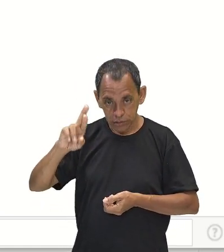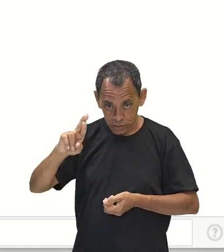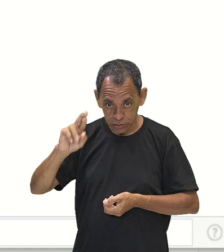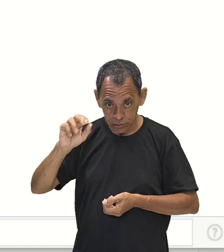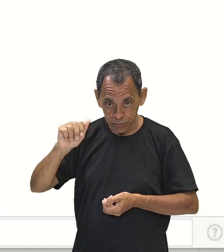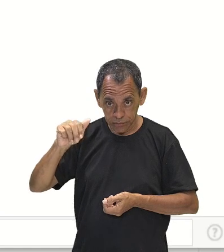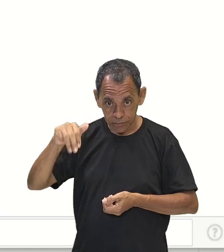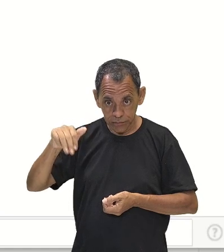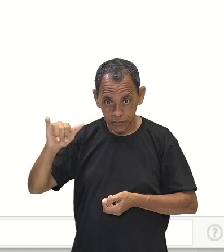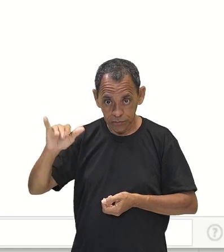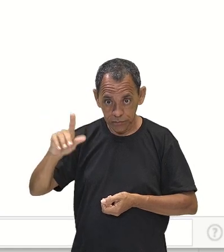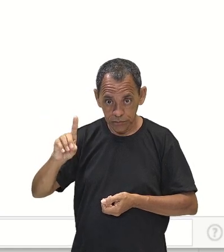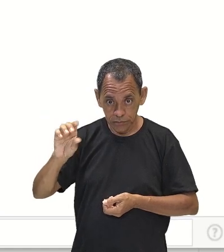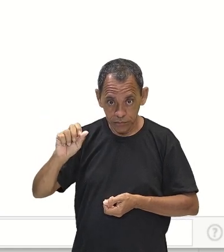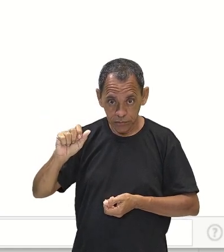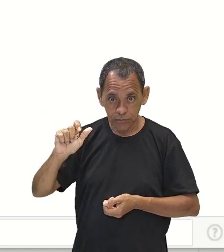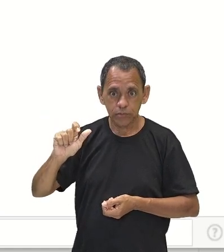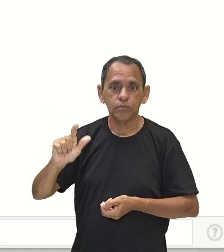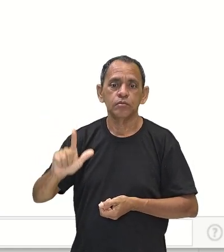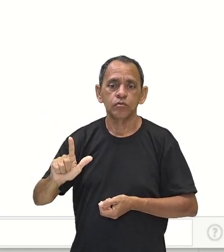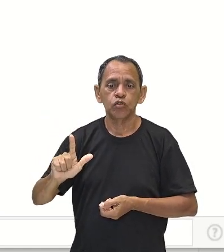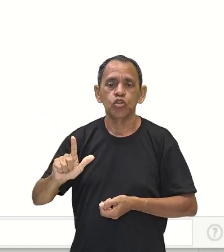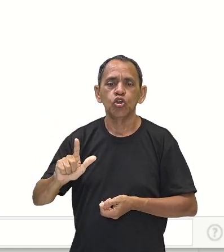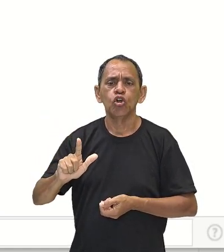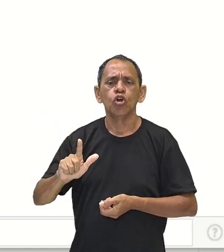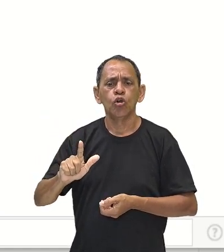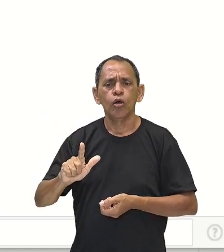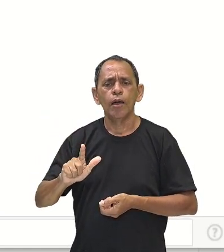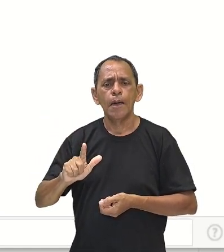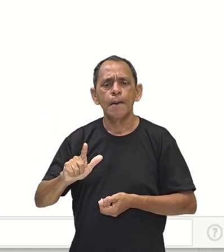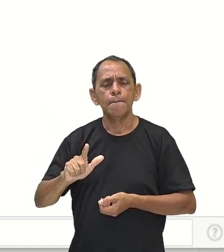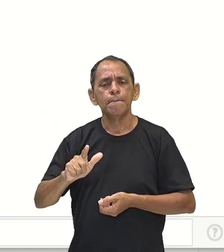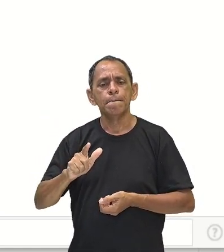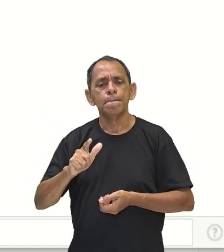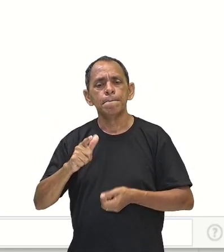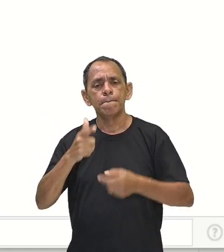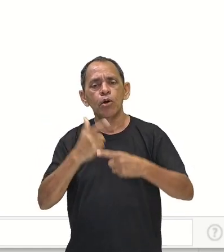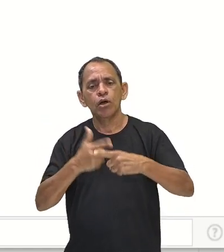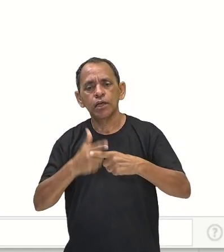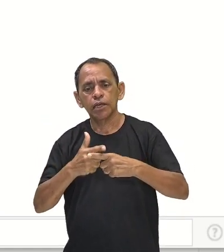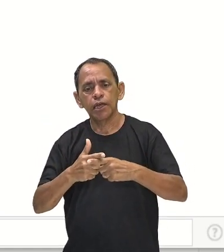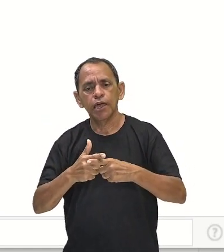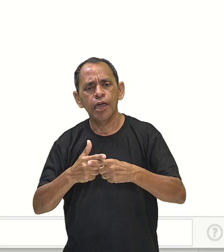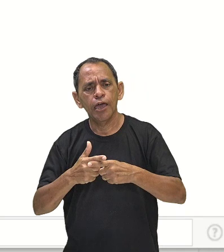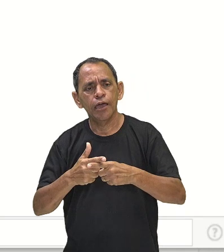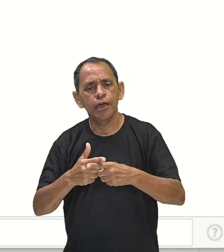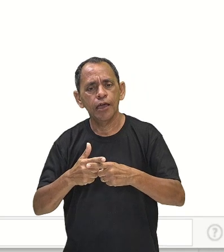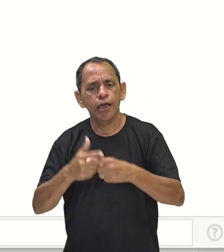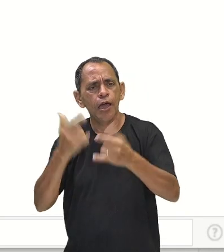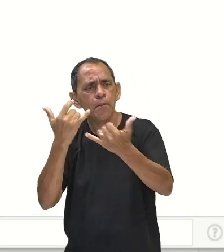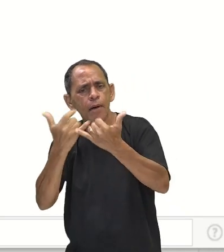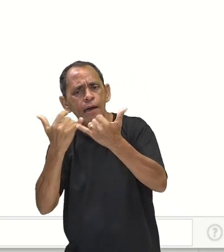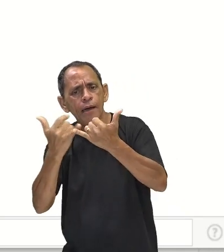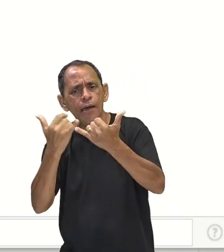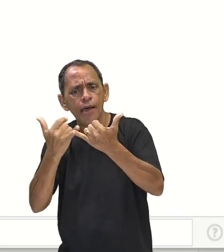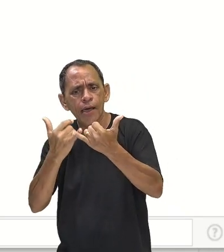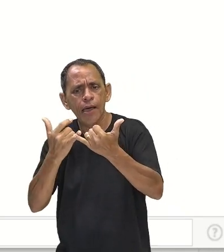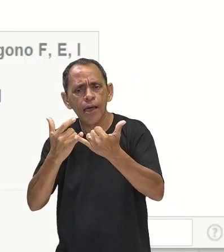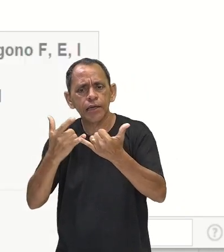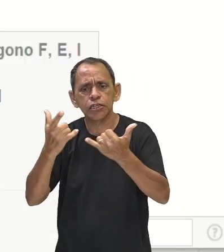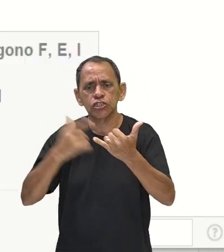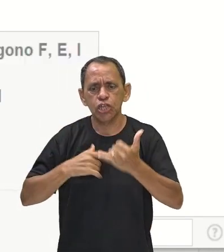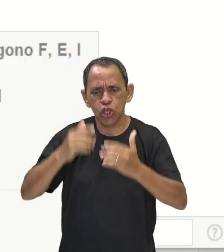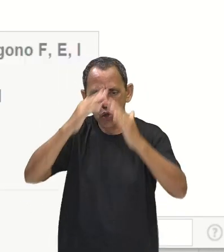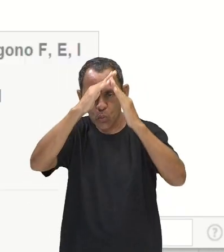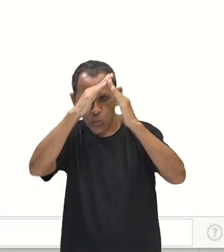voltada com a base para a outra, certo? Mas o nome mais usual desse poliedro é o